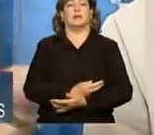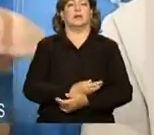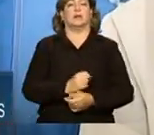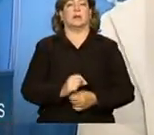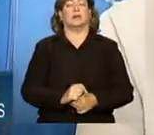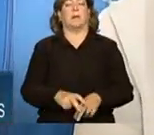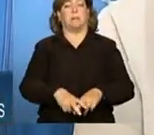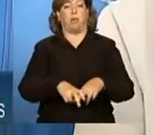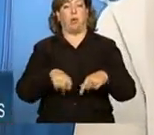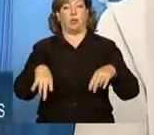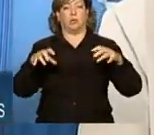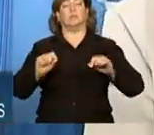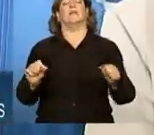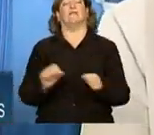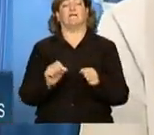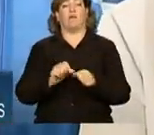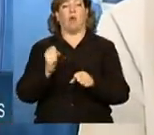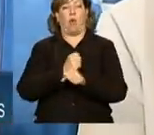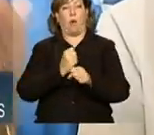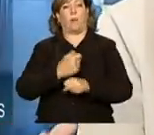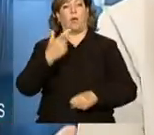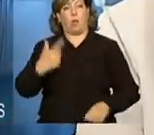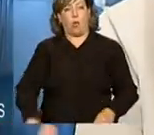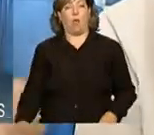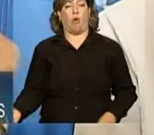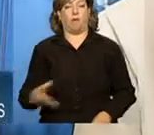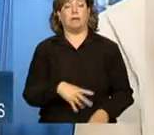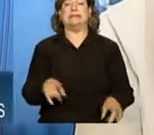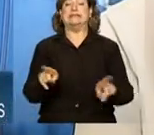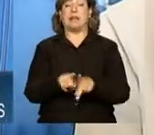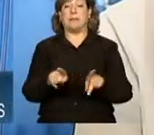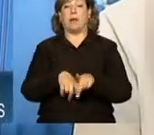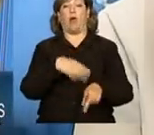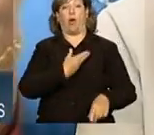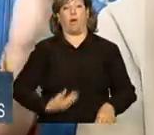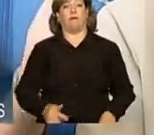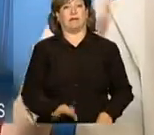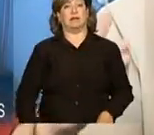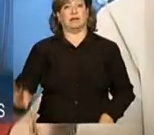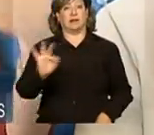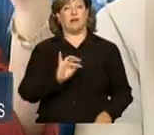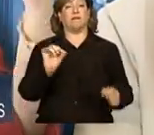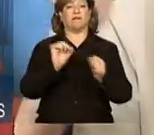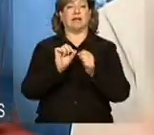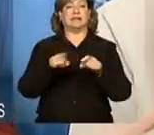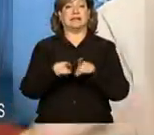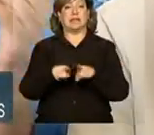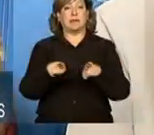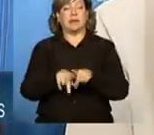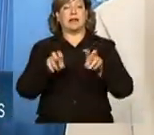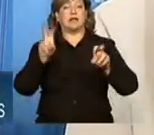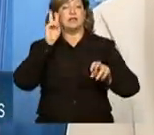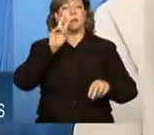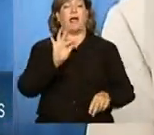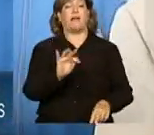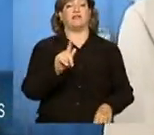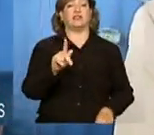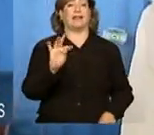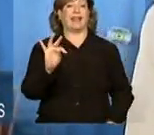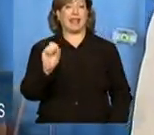foram destruídas são reconstruídas. Age também através de questões como é o caso do